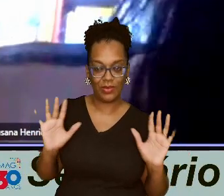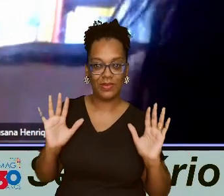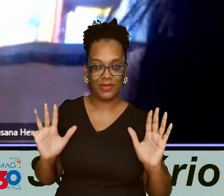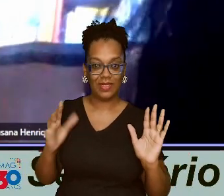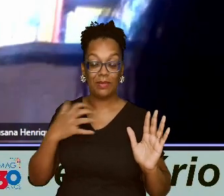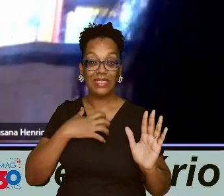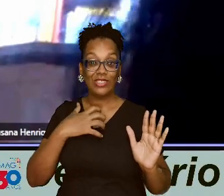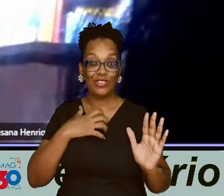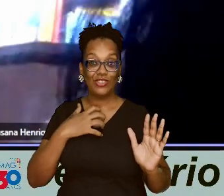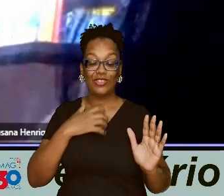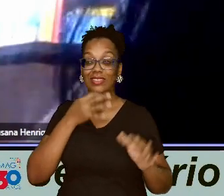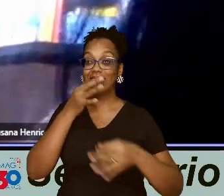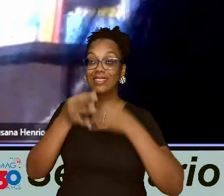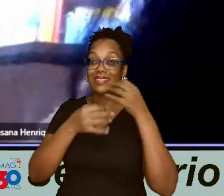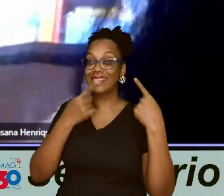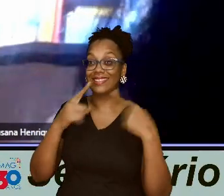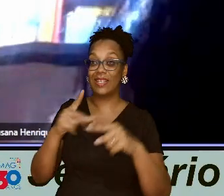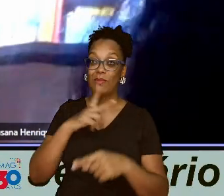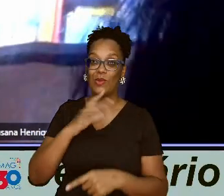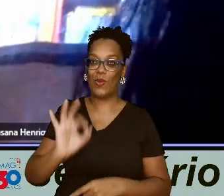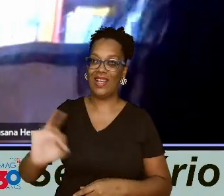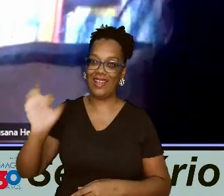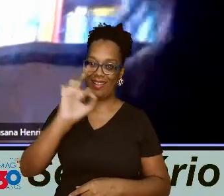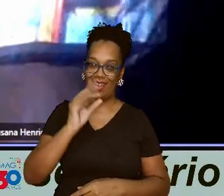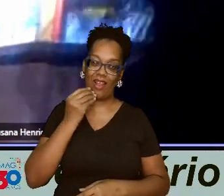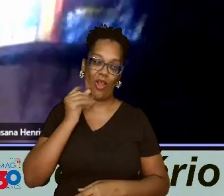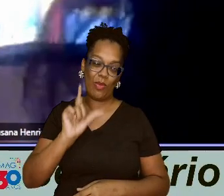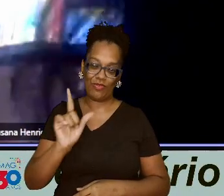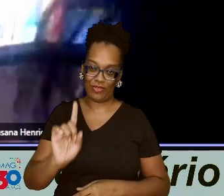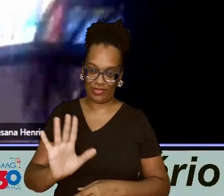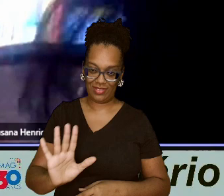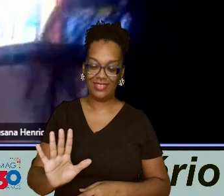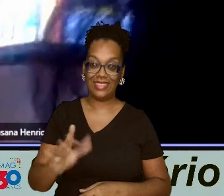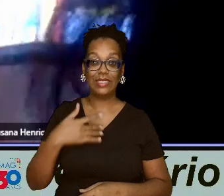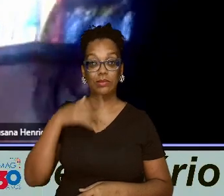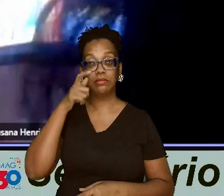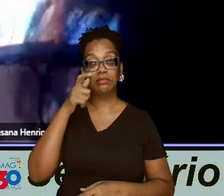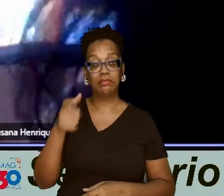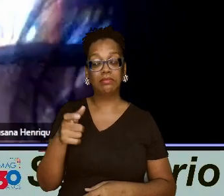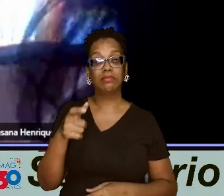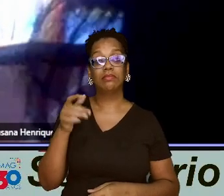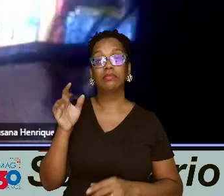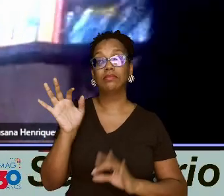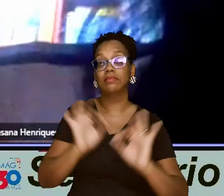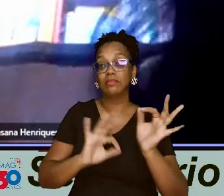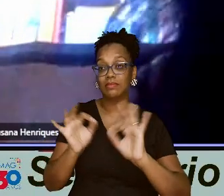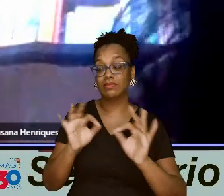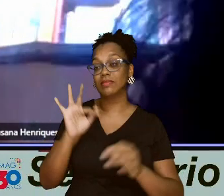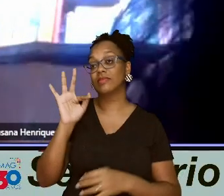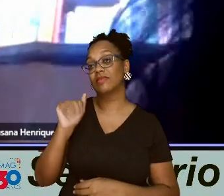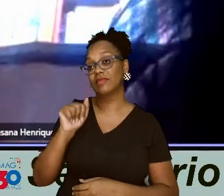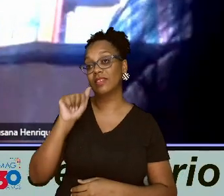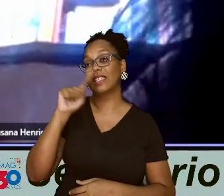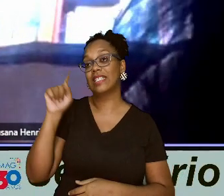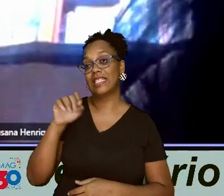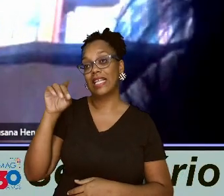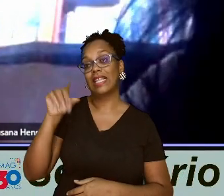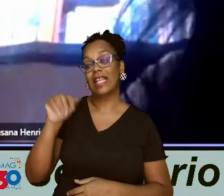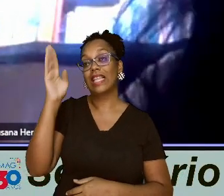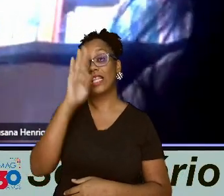Não é nenhuma crítica pessoal a ninguém, claro que não. E eu acho muito interessante esses projetos da Fazenda Nacional de tentar ser